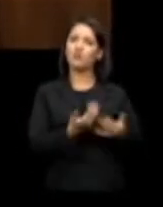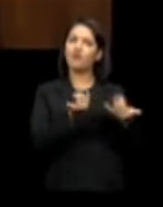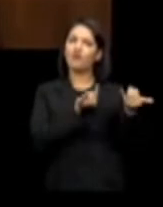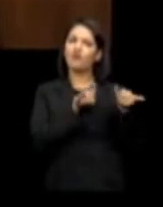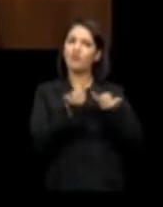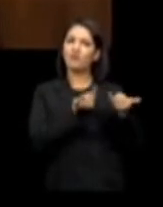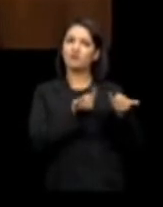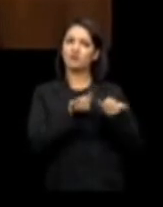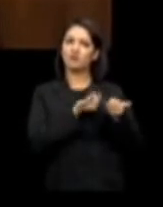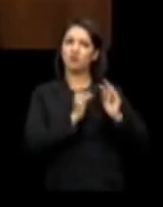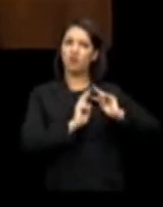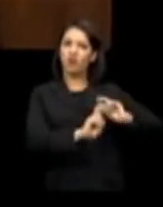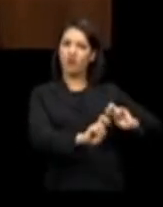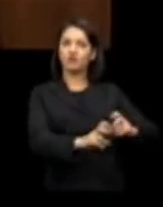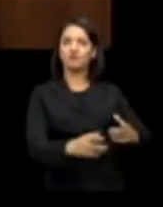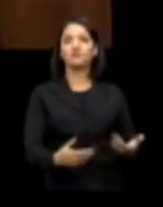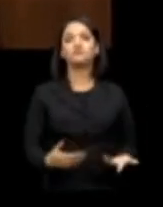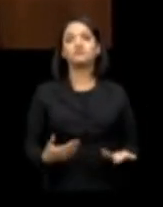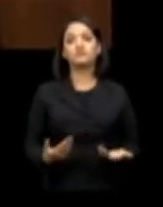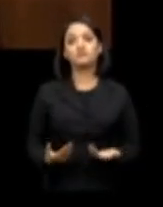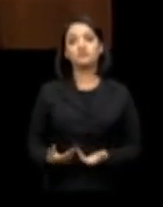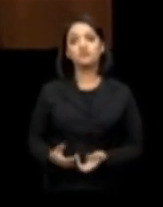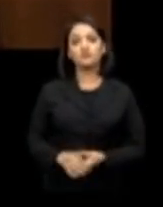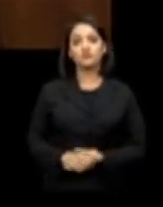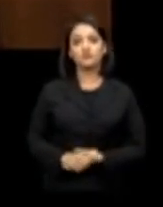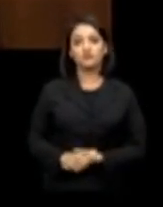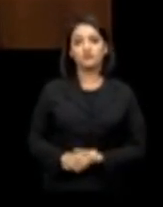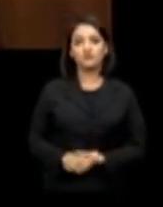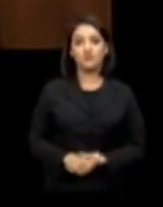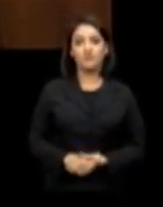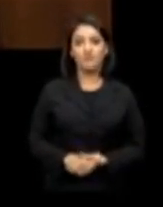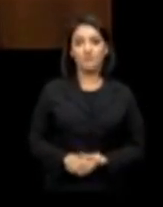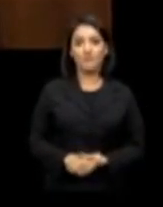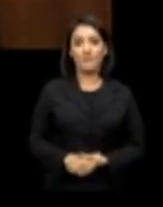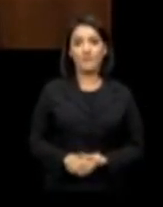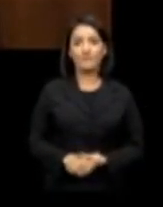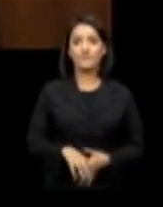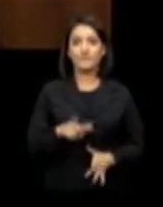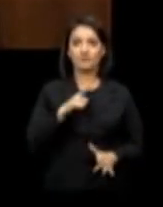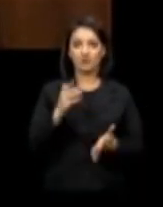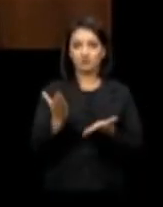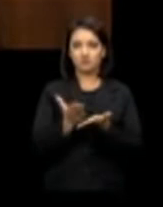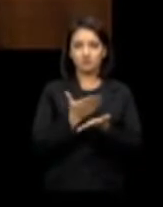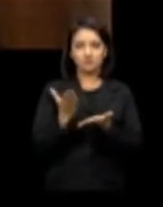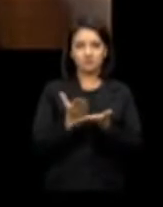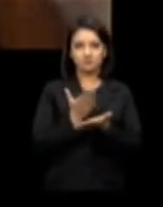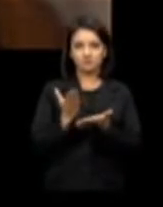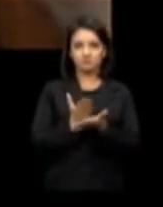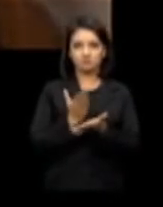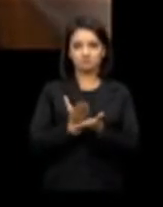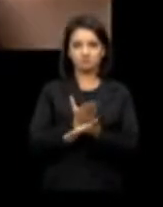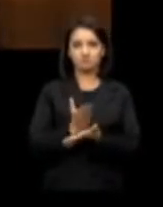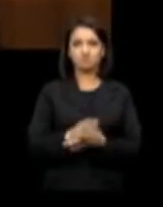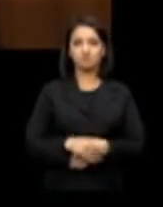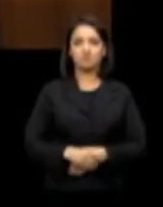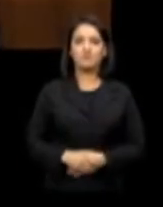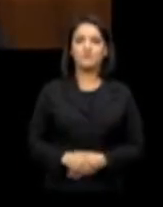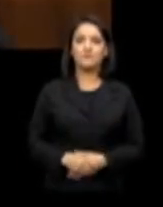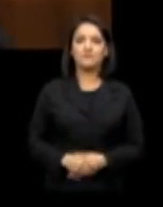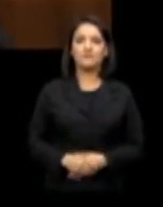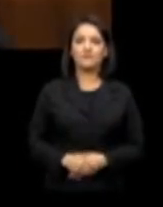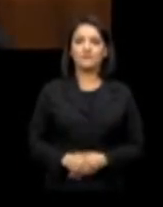precisão. Isso está em Harari, 21 lições para o século XXI, que todos